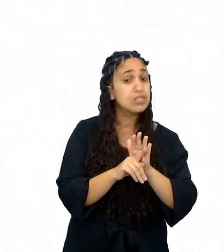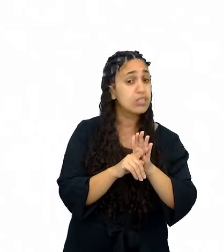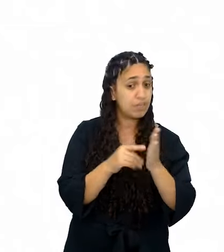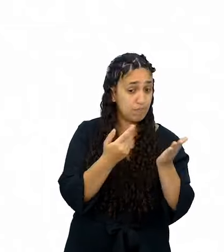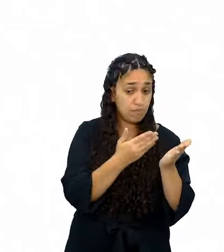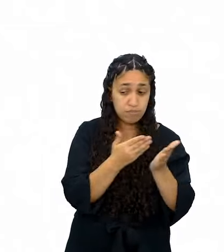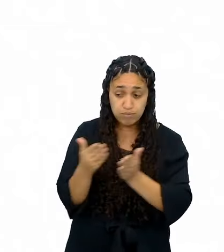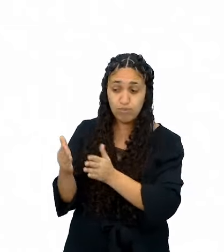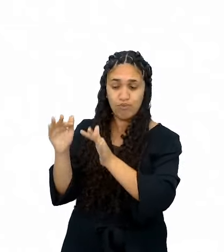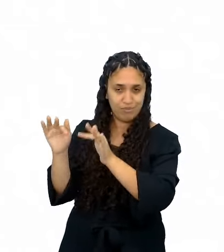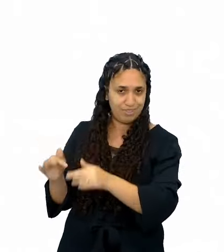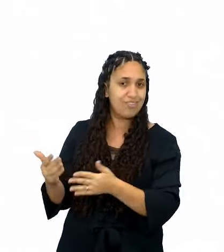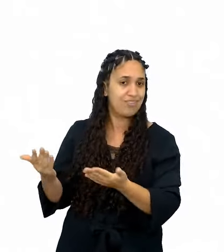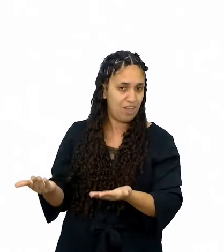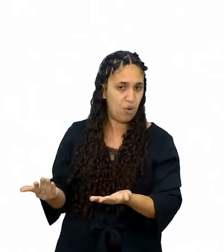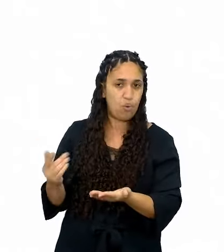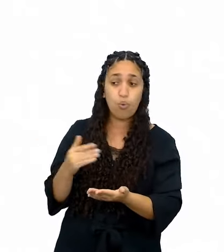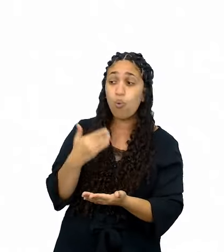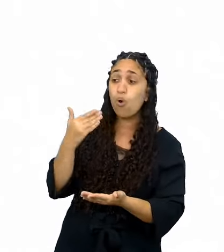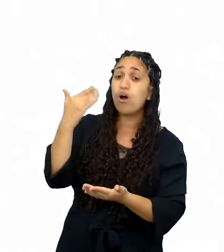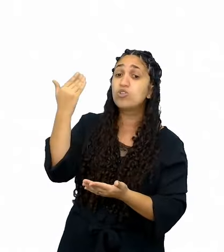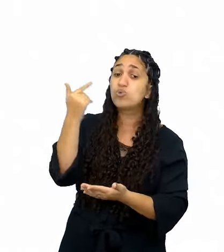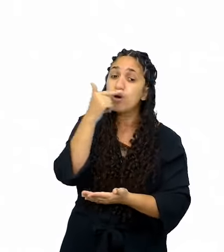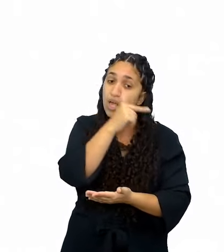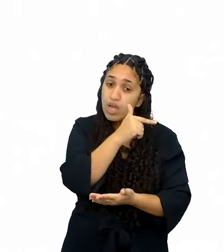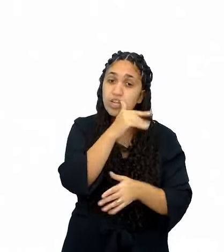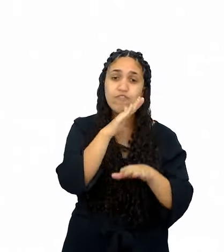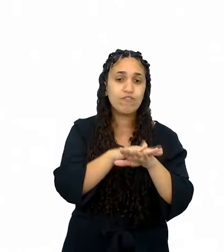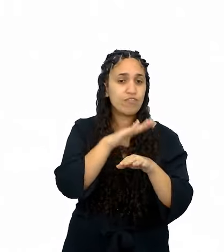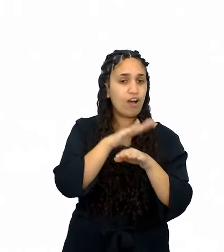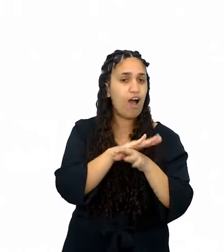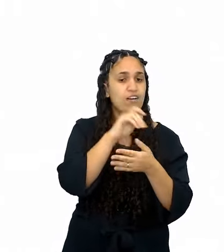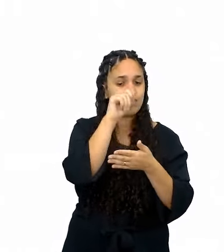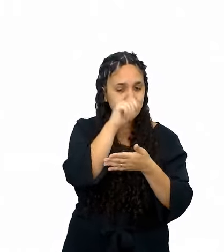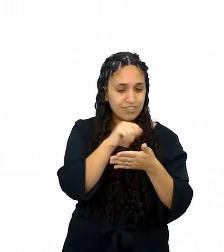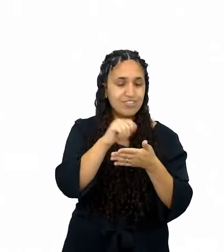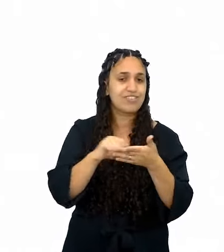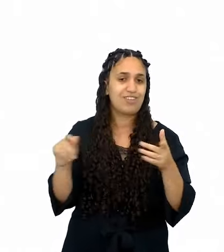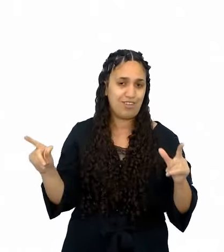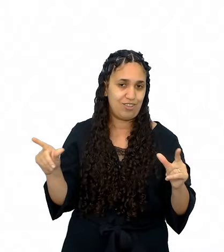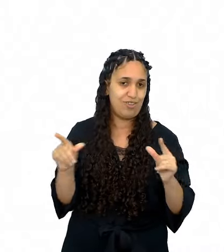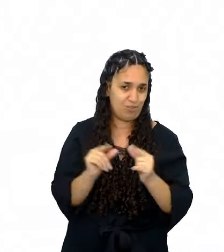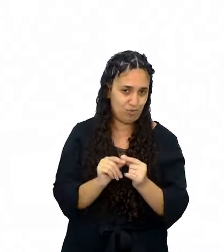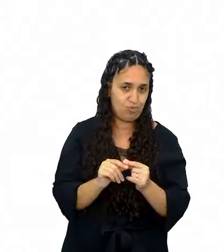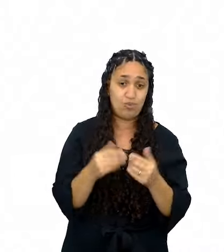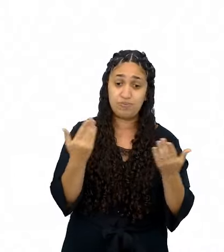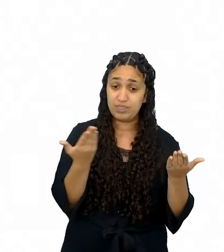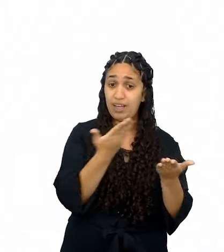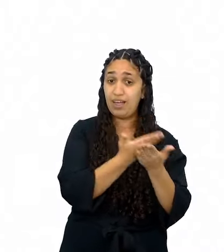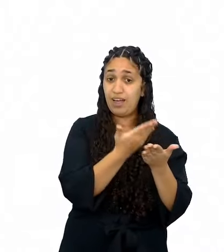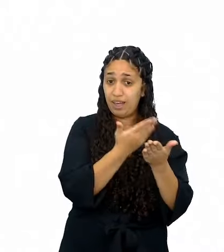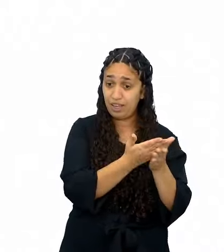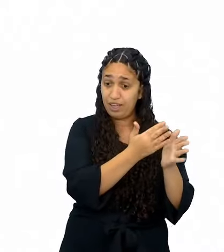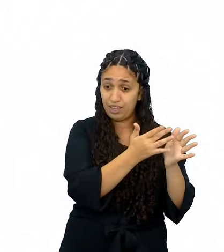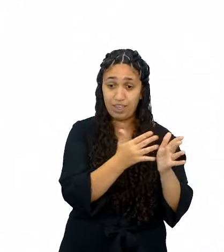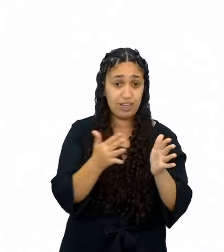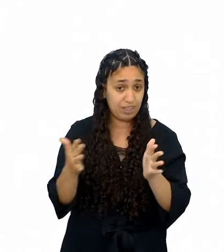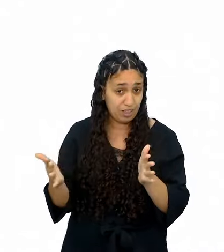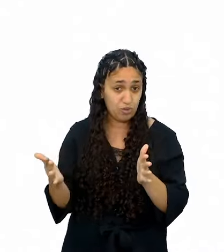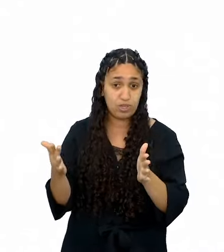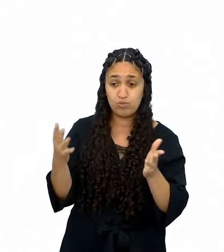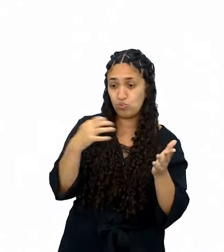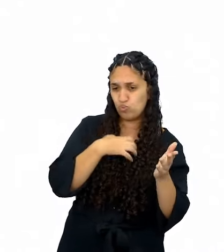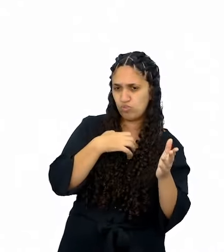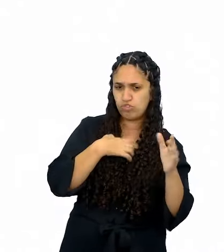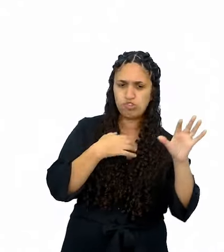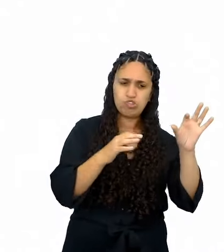Nessas aulas, da forma como estão dispostas nas atividades, o professor oferece boas condições didáticas para